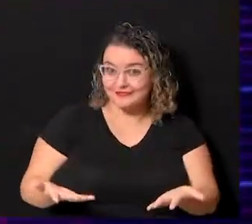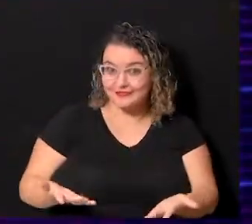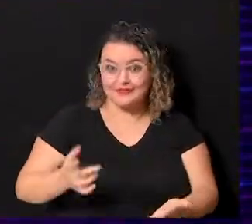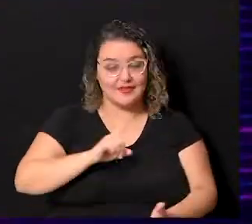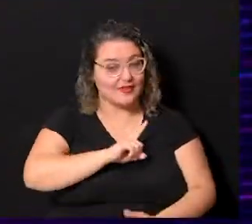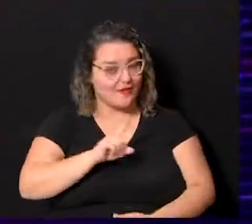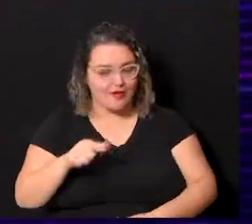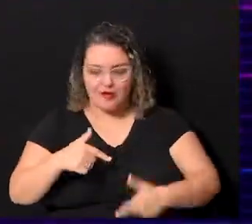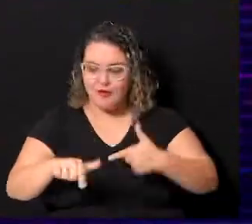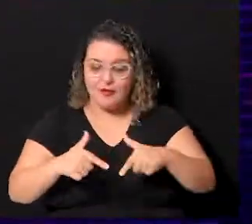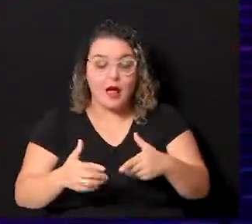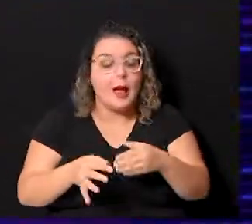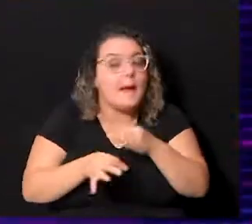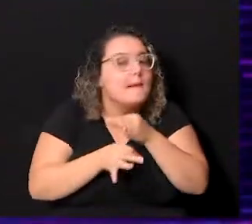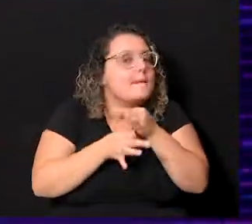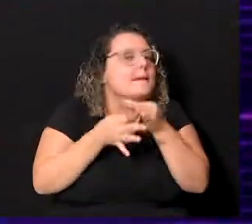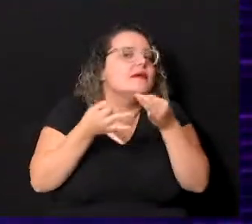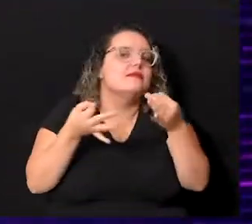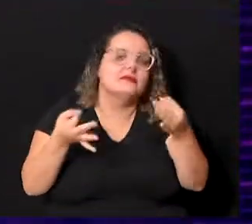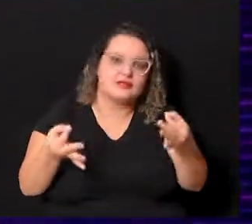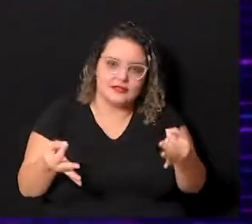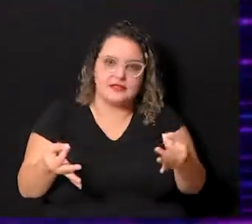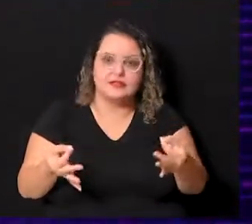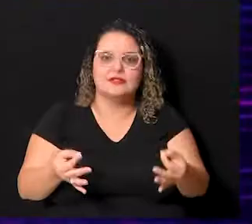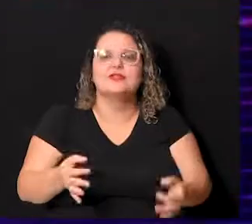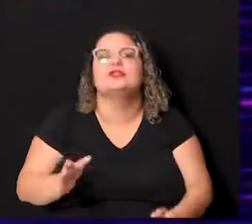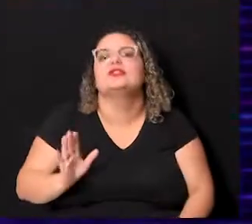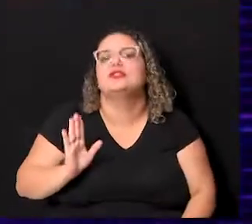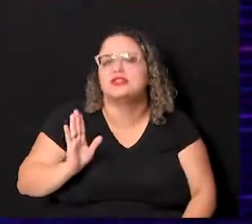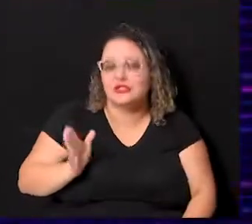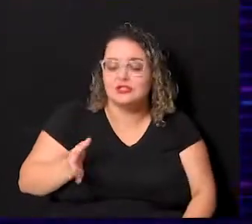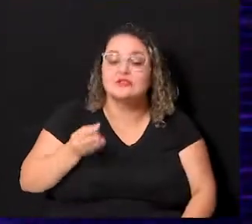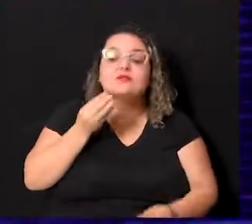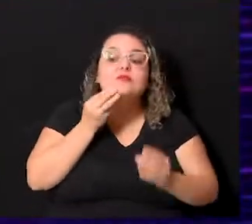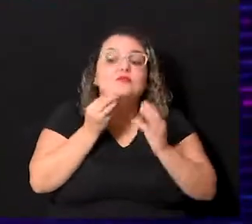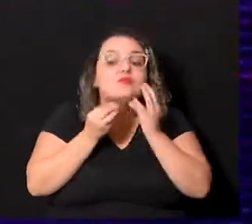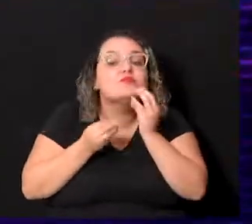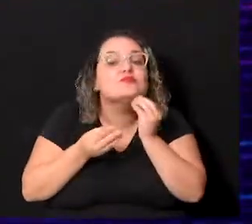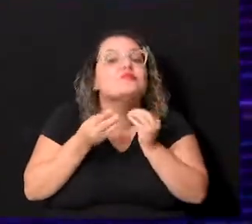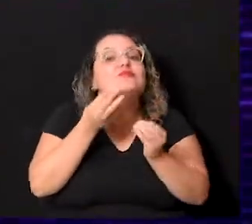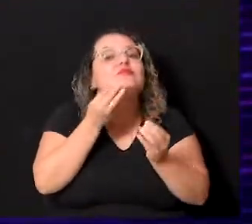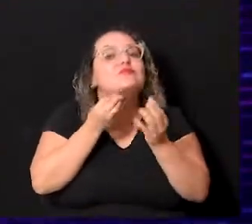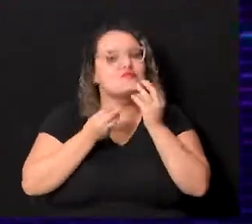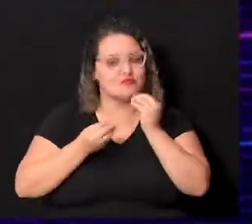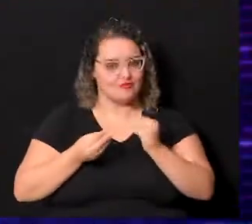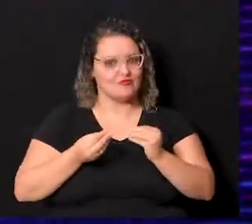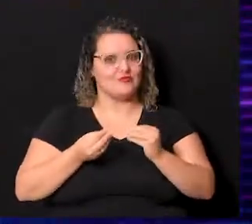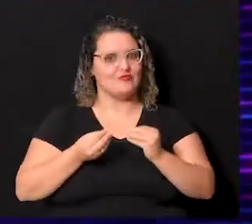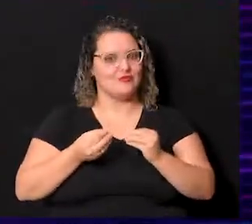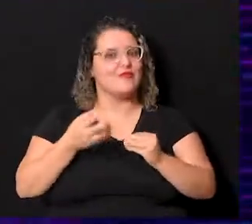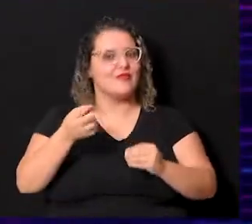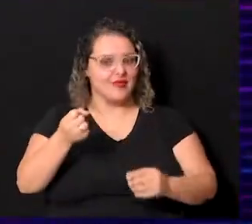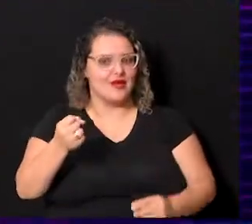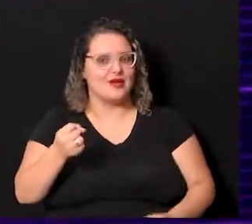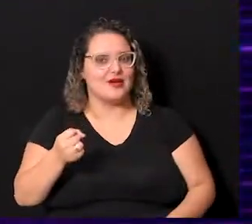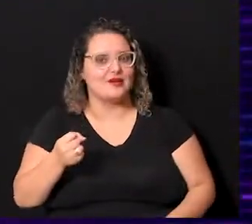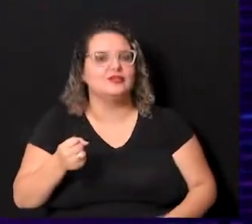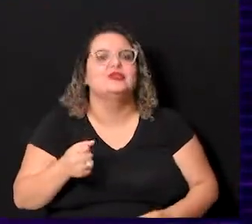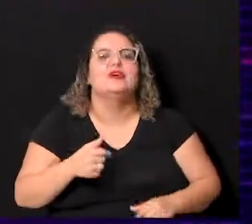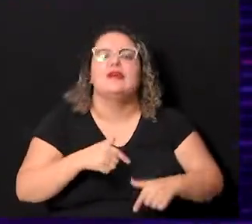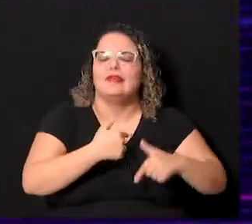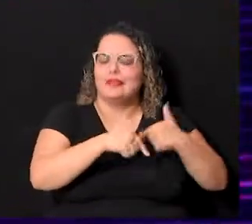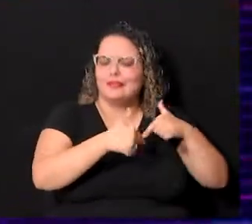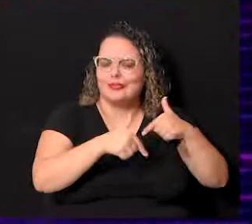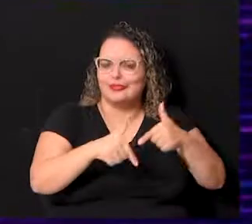emprego perfeito, mas eu já tenho meus fios de barba branca aqui, é porque eu já estou avançado em anos. Eu trabalhei com muitas coisas